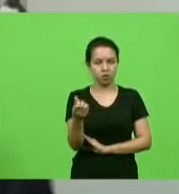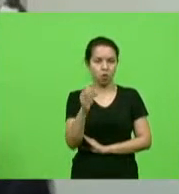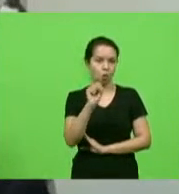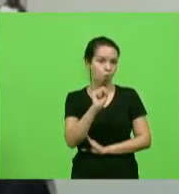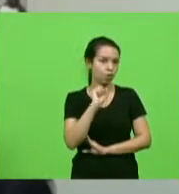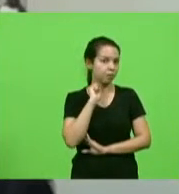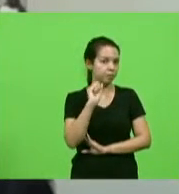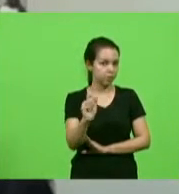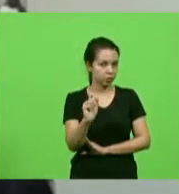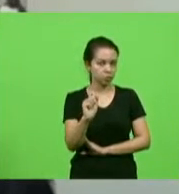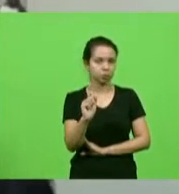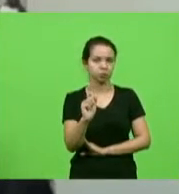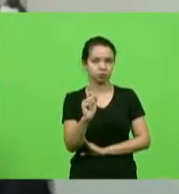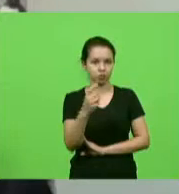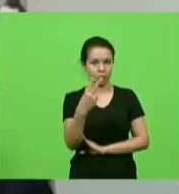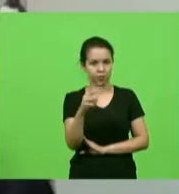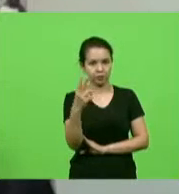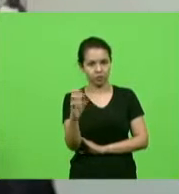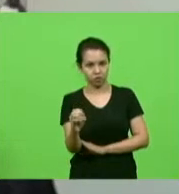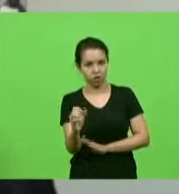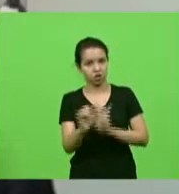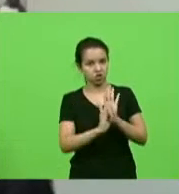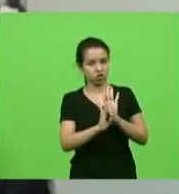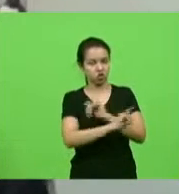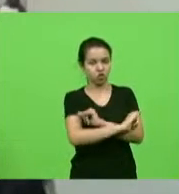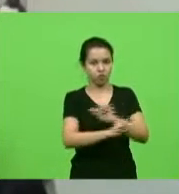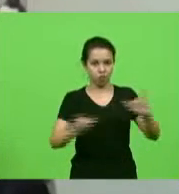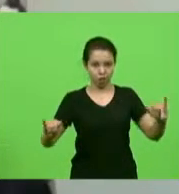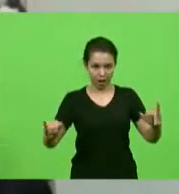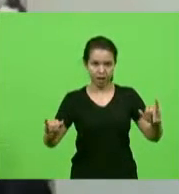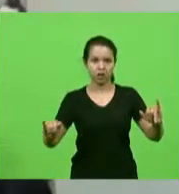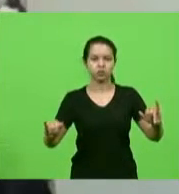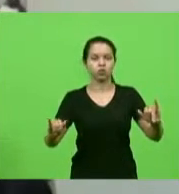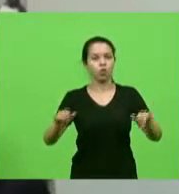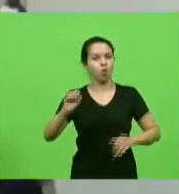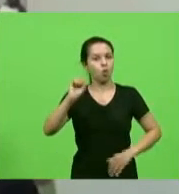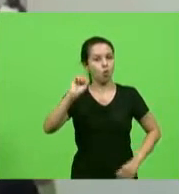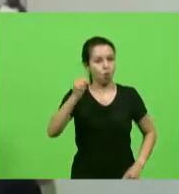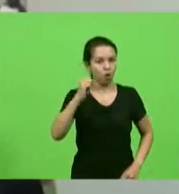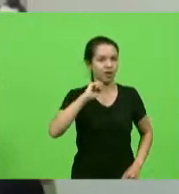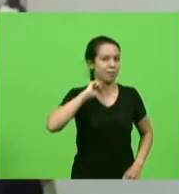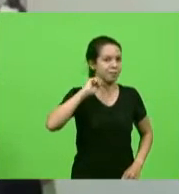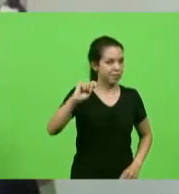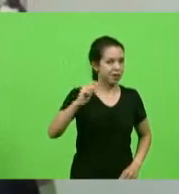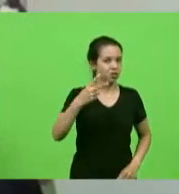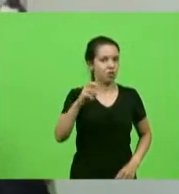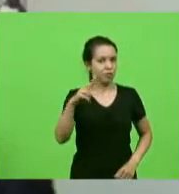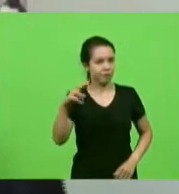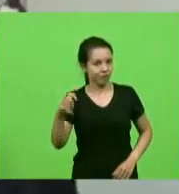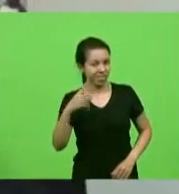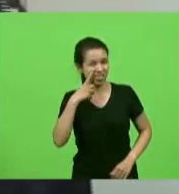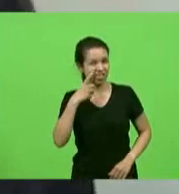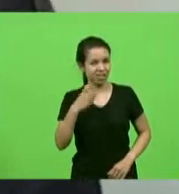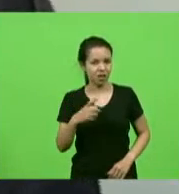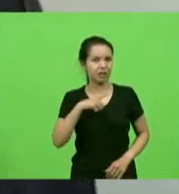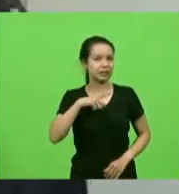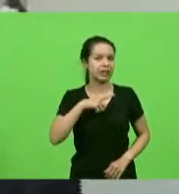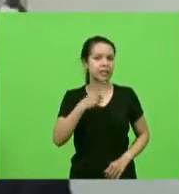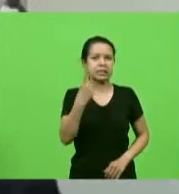de abril de 2020. Ponderam que o edital foi divulgado em 8 de abril de 2020 e os interessados possuíam apenas